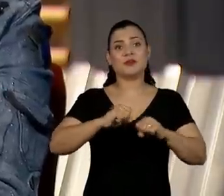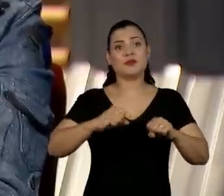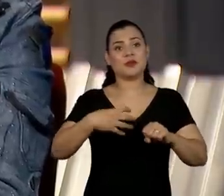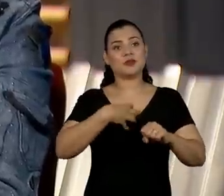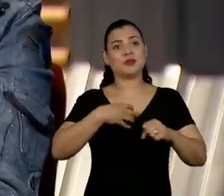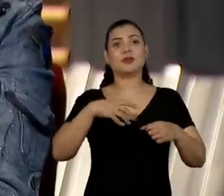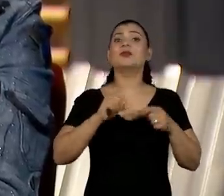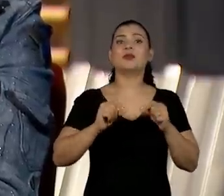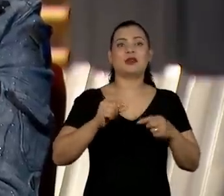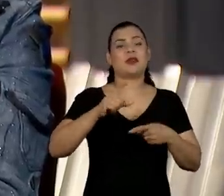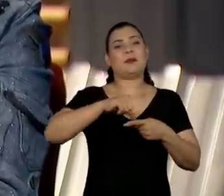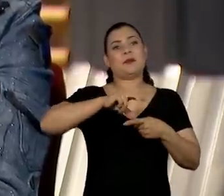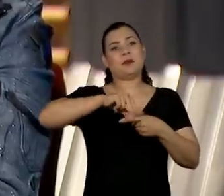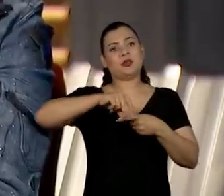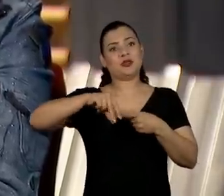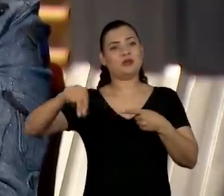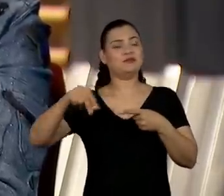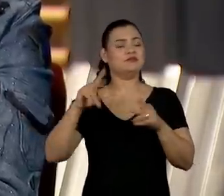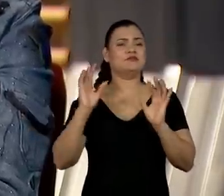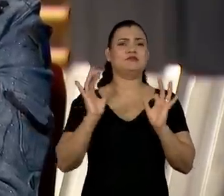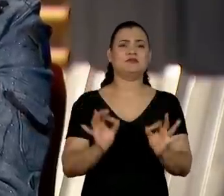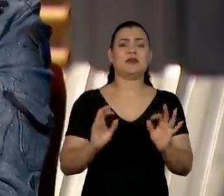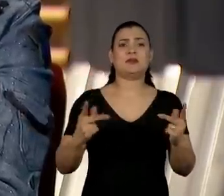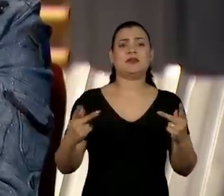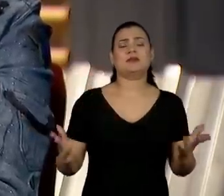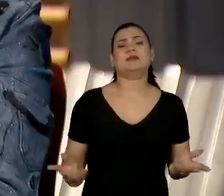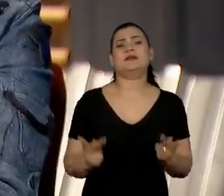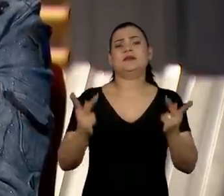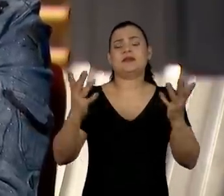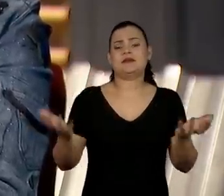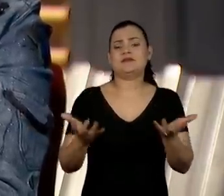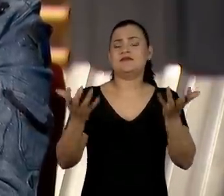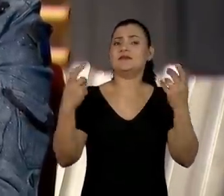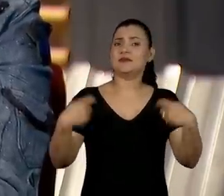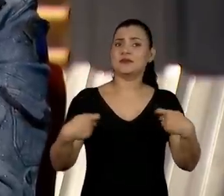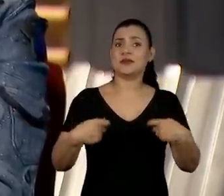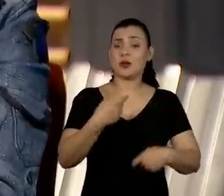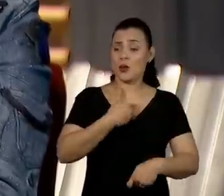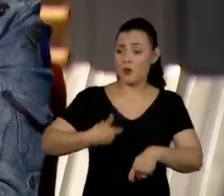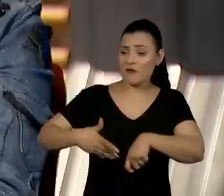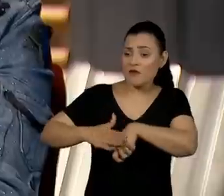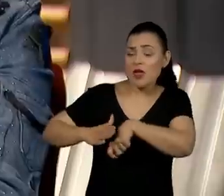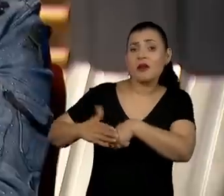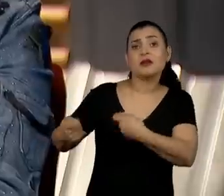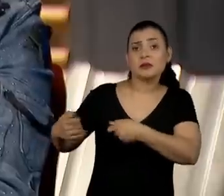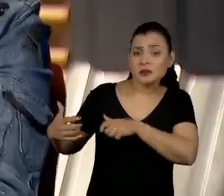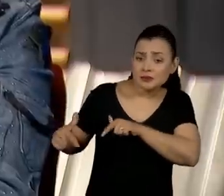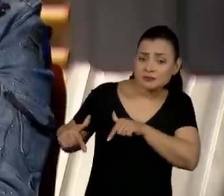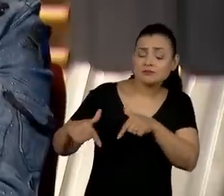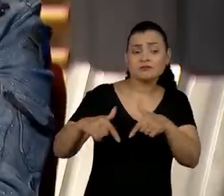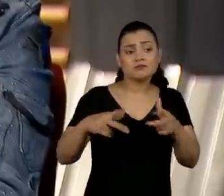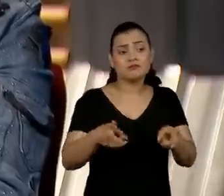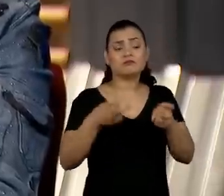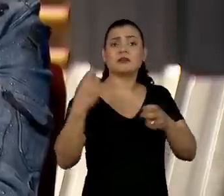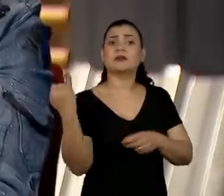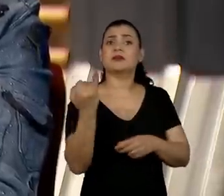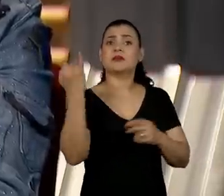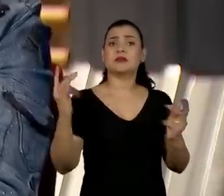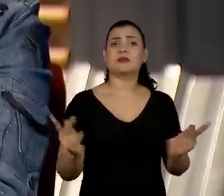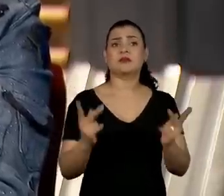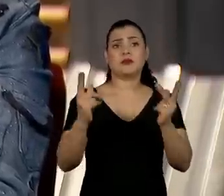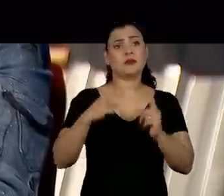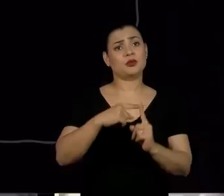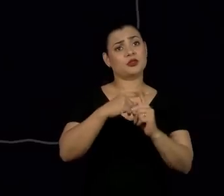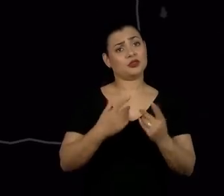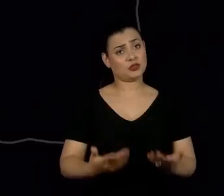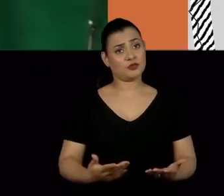bexiga precisa ser super renovado e o poder público precisa enxergar isso de forma muito